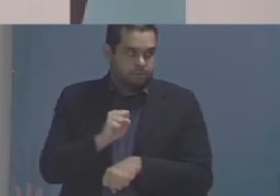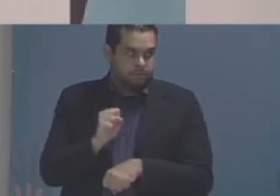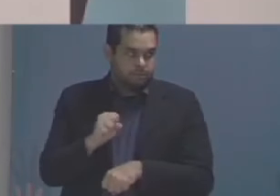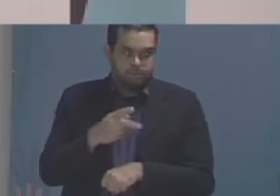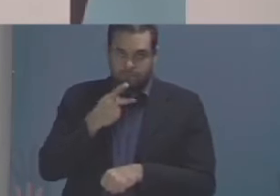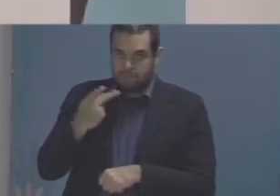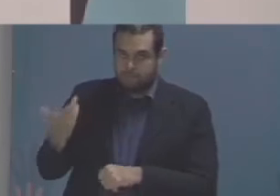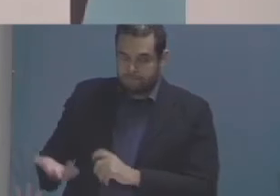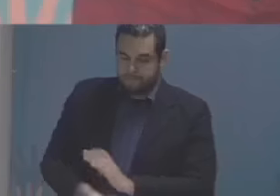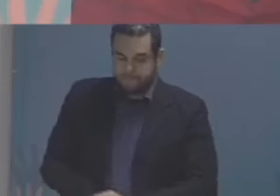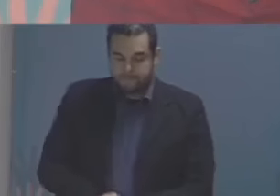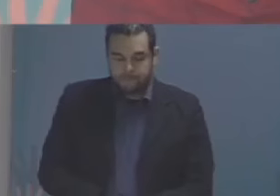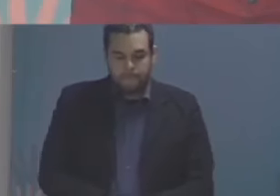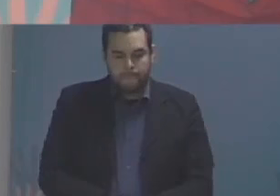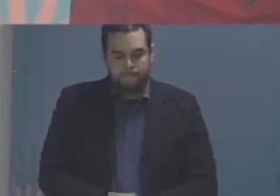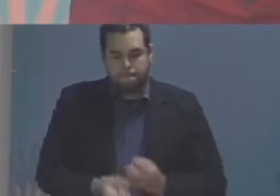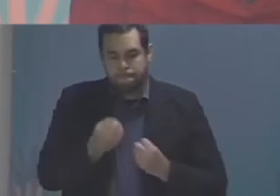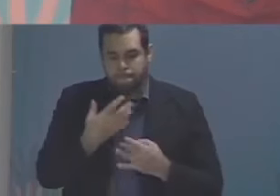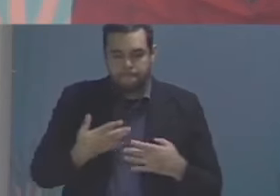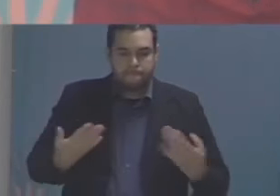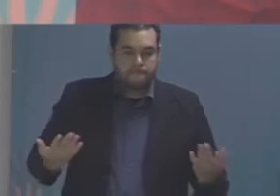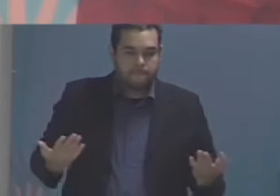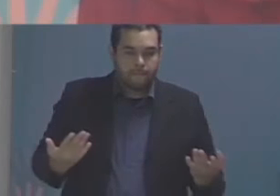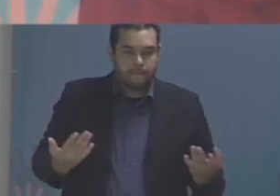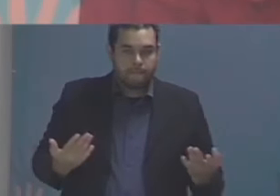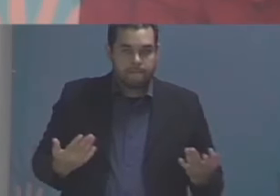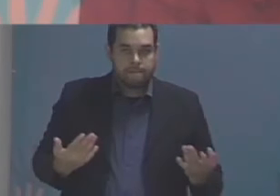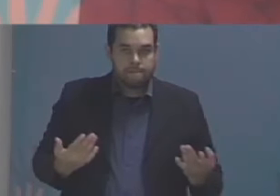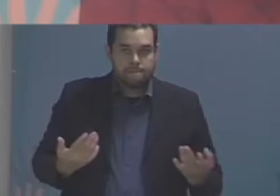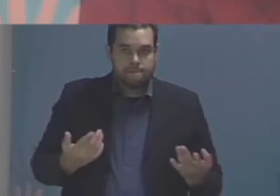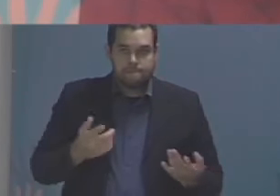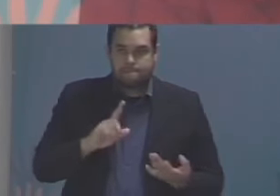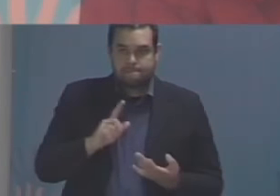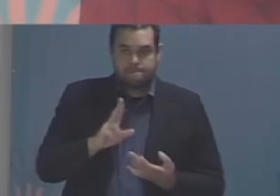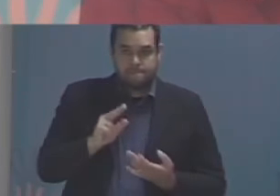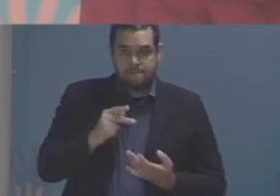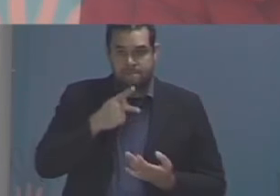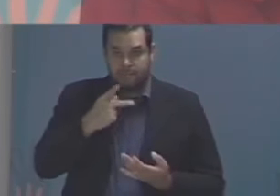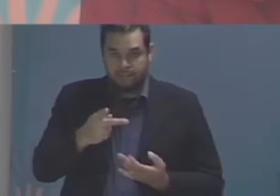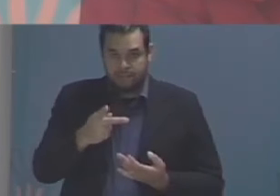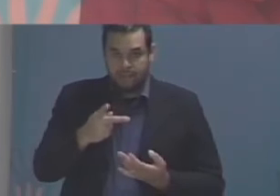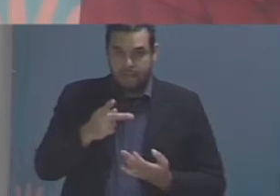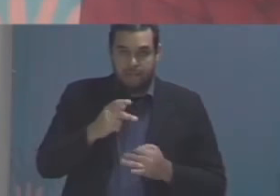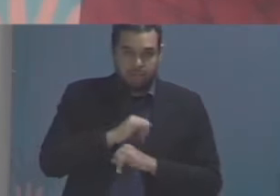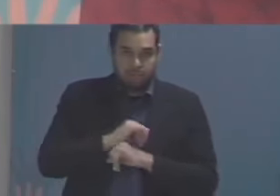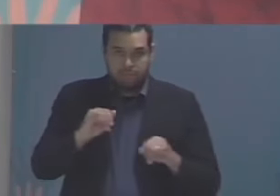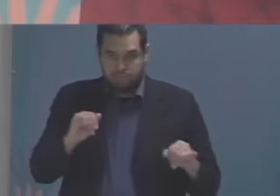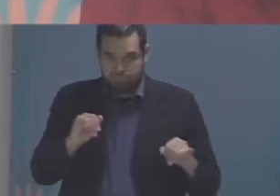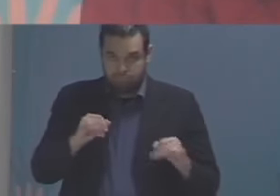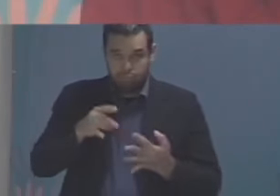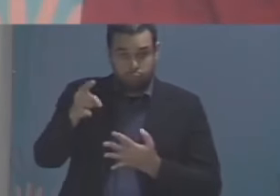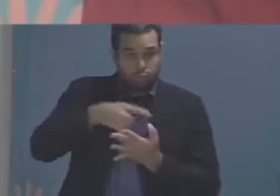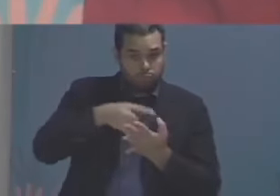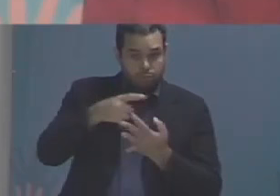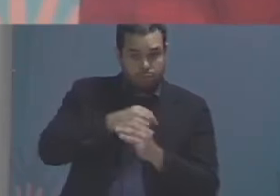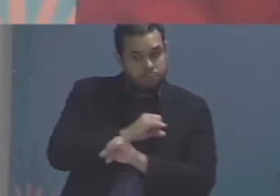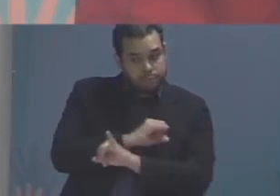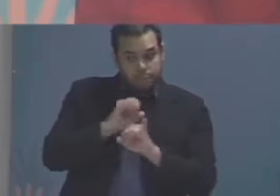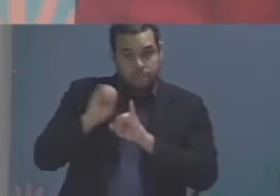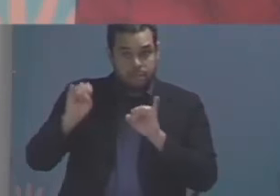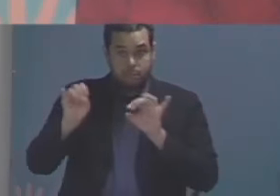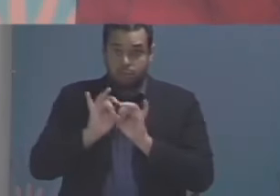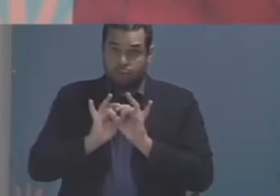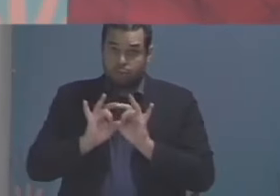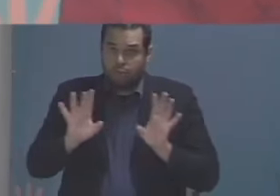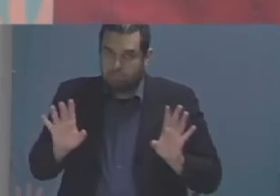candidato Rogério Giannini. Bom, primeiro que eu não falei do Luiz Anunciação, falei dos seus materiais públicos, né? Materiais